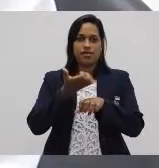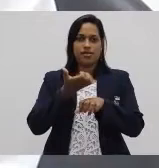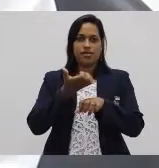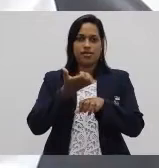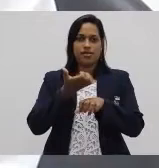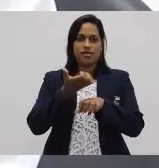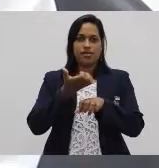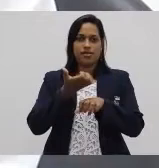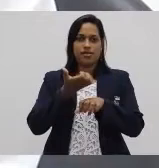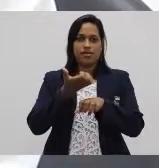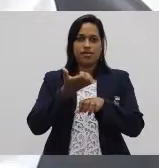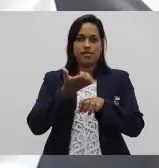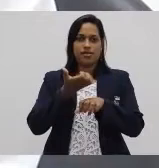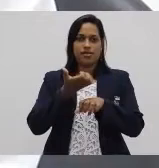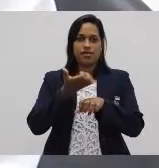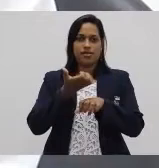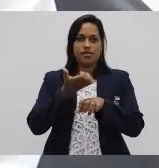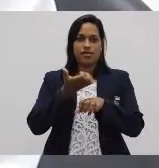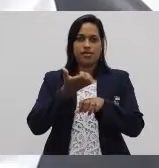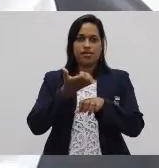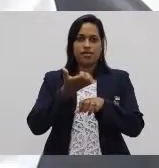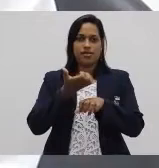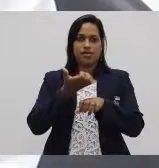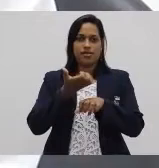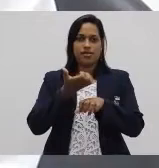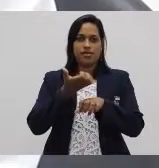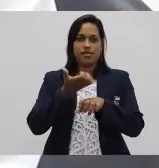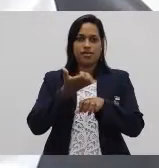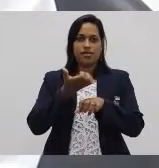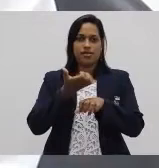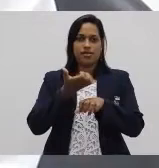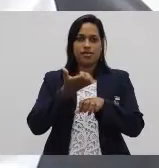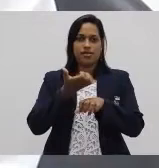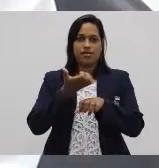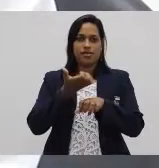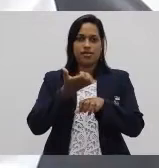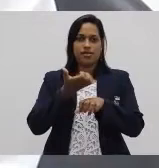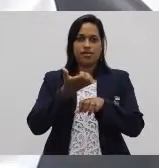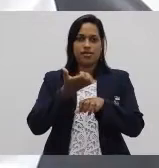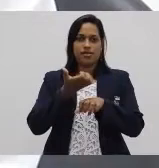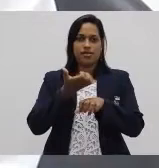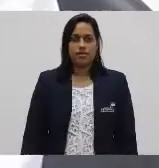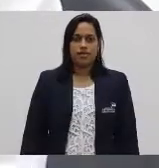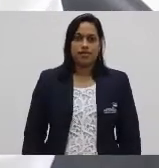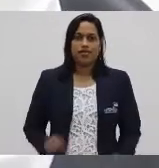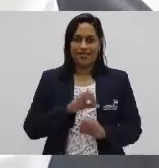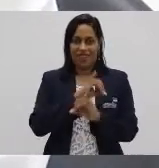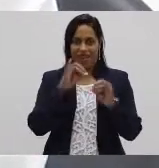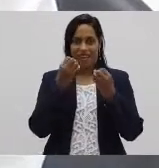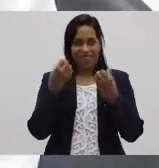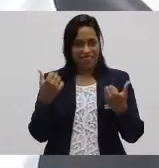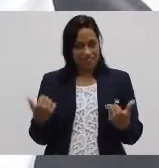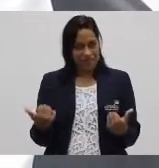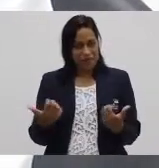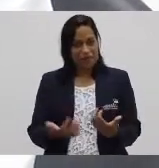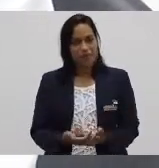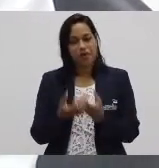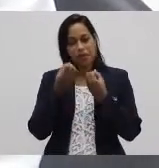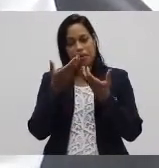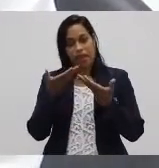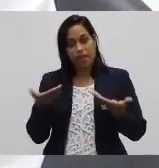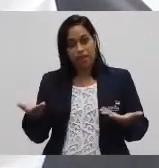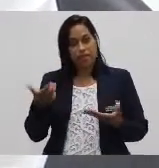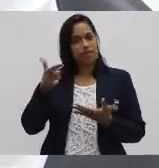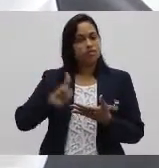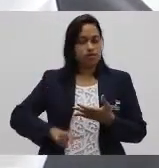de Pernambuco, Secretaria de Educação, visto da cintura para cima. Olá pessoal, bem-vindos